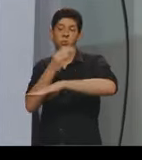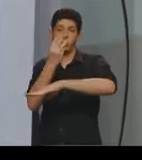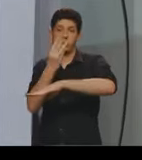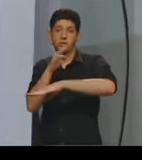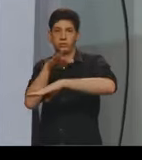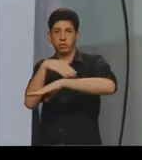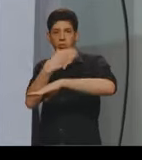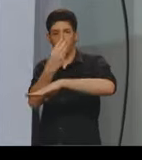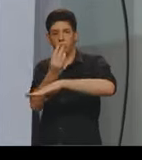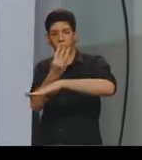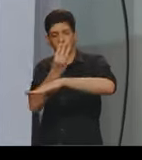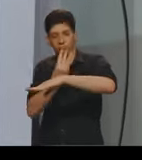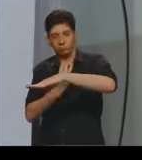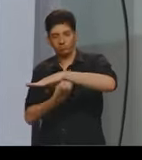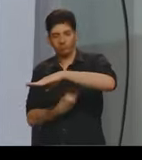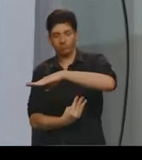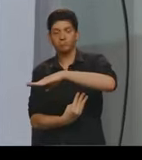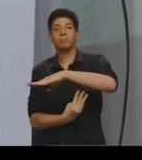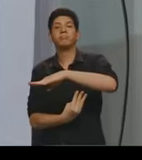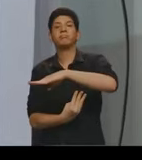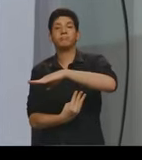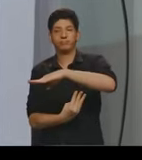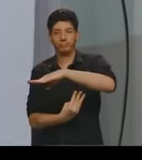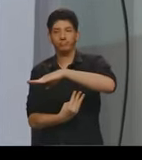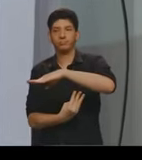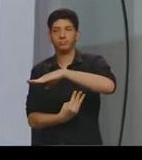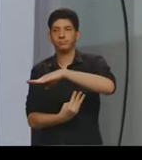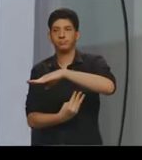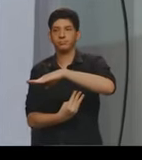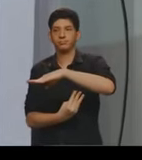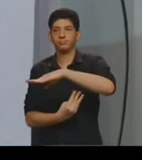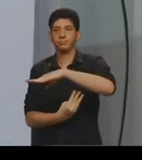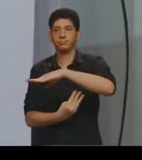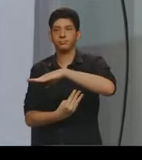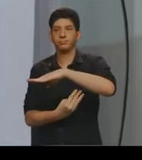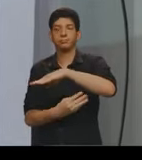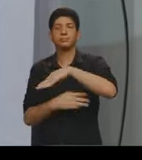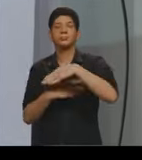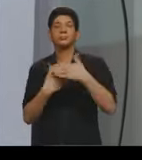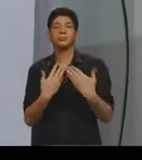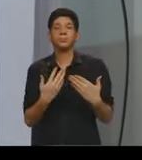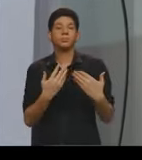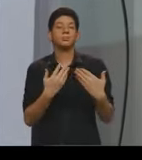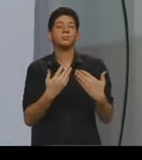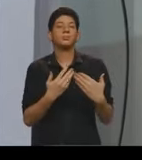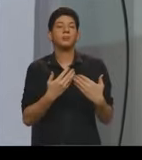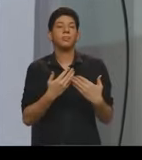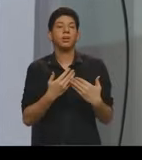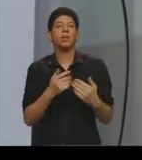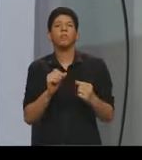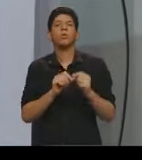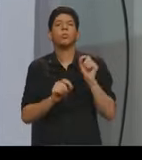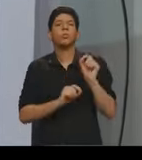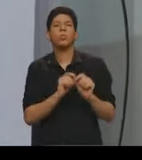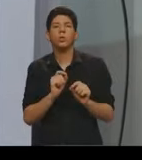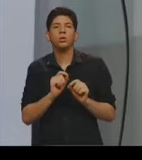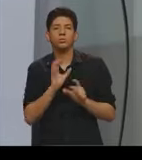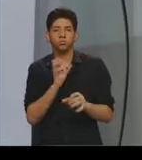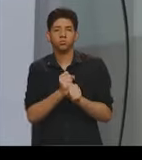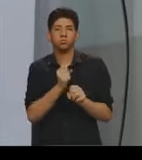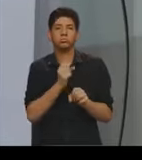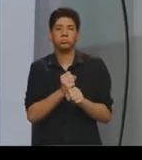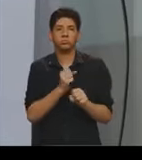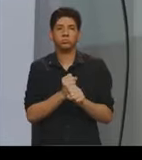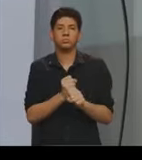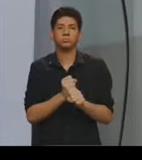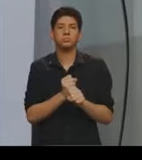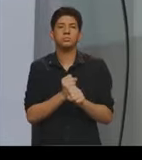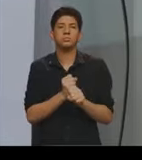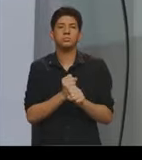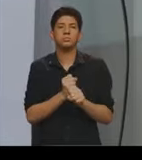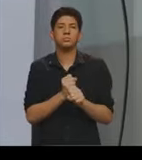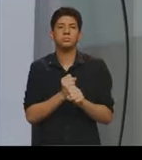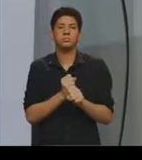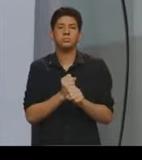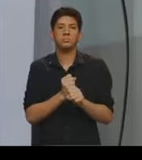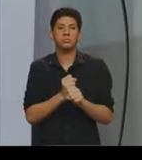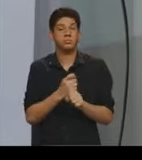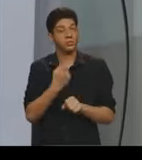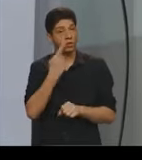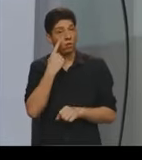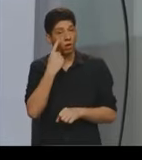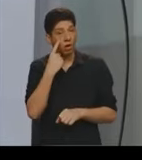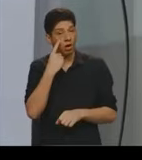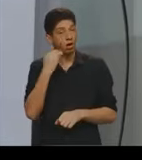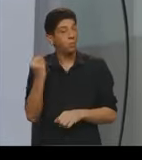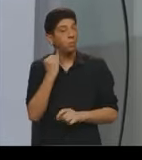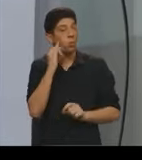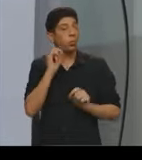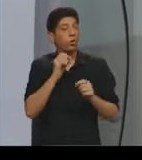dividido por 3. Primeira coisa que a gente tem que fazer aqui é fazer essa soma. Agora tem que lembrar que nós estamos somando aí